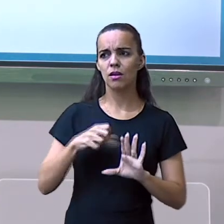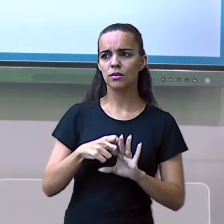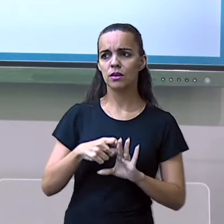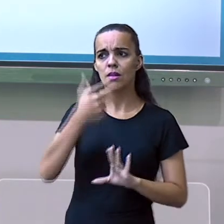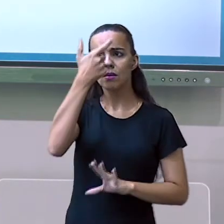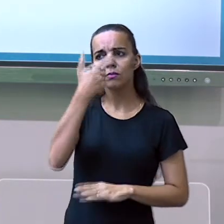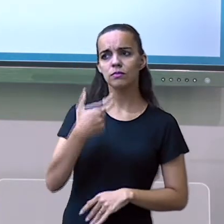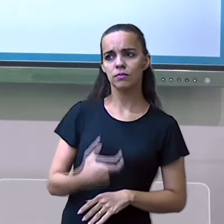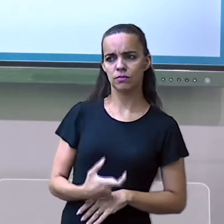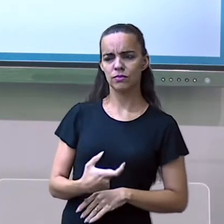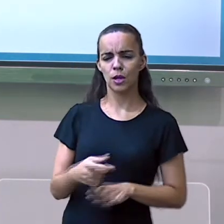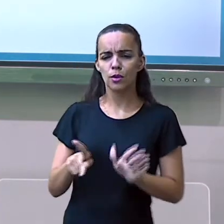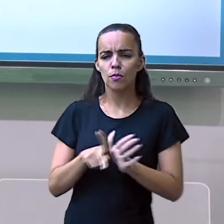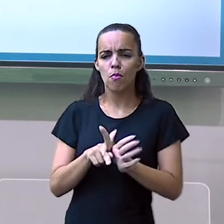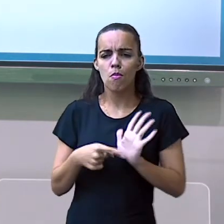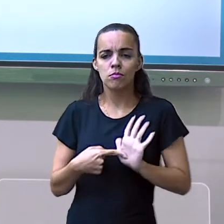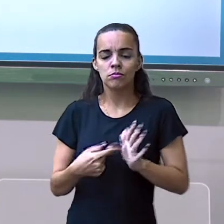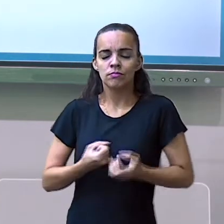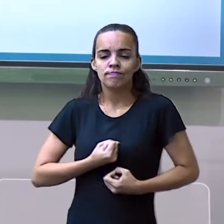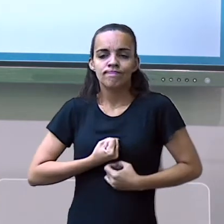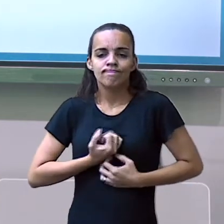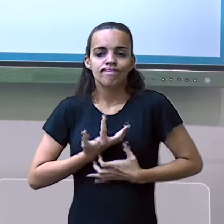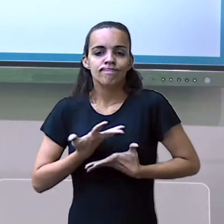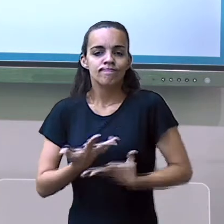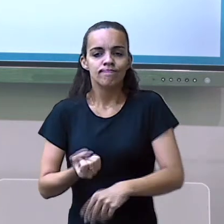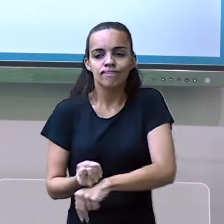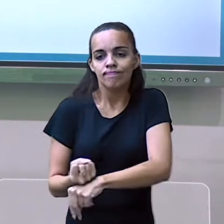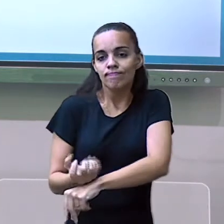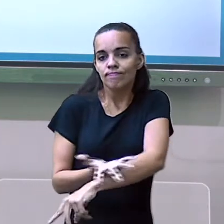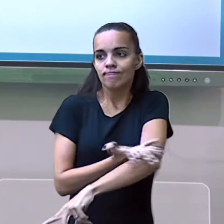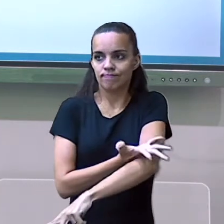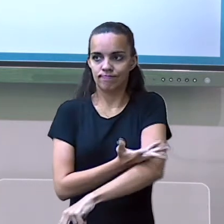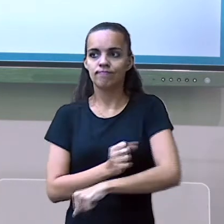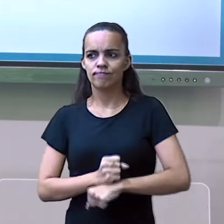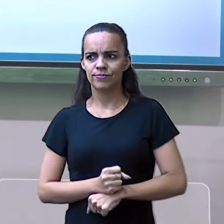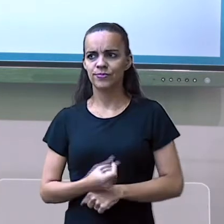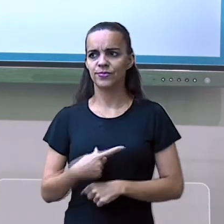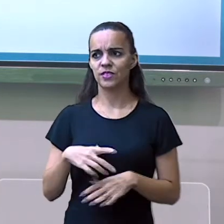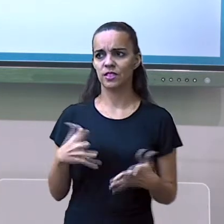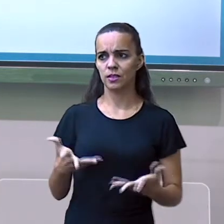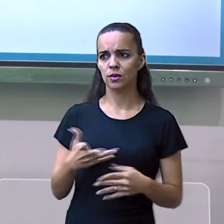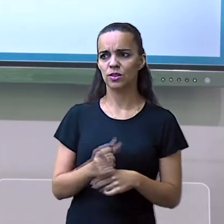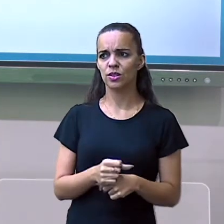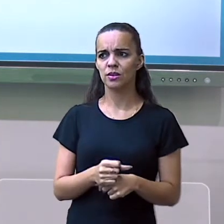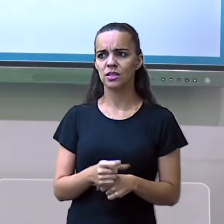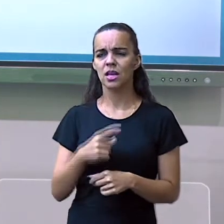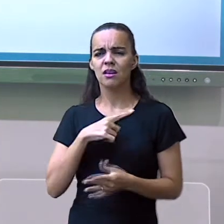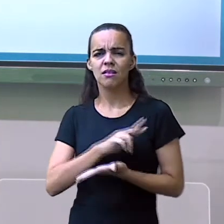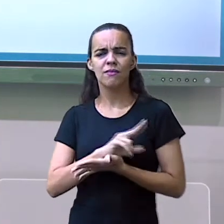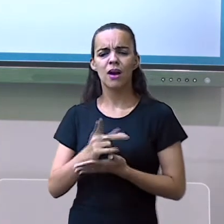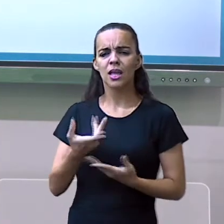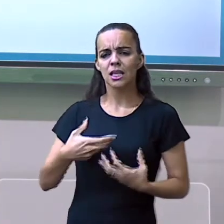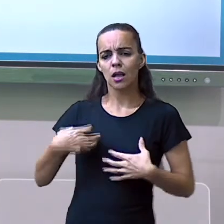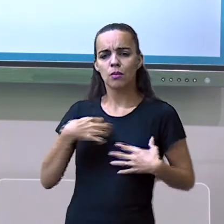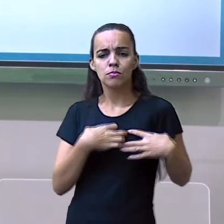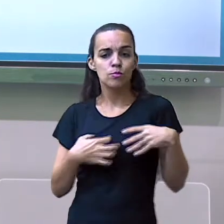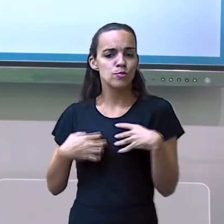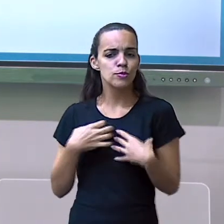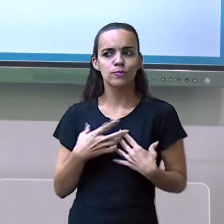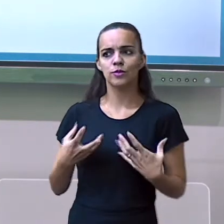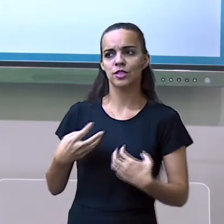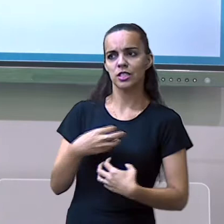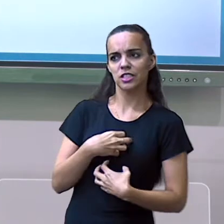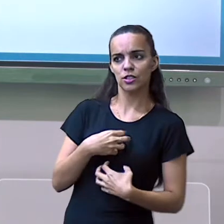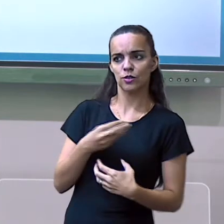do que emociona, toca a sensibilidade, sugere emoções por meio de